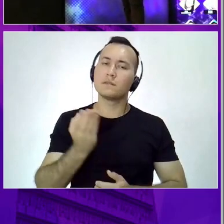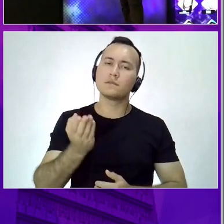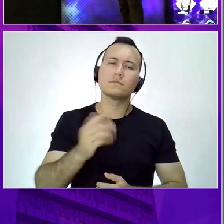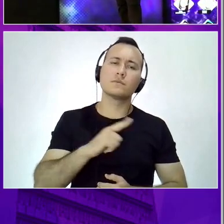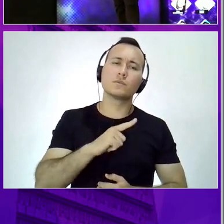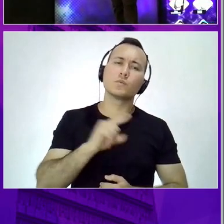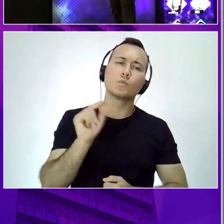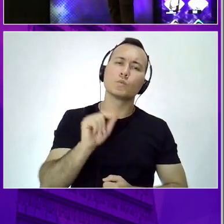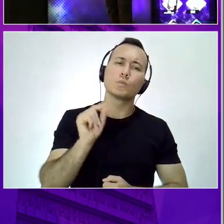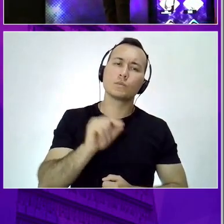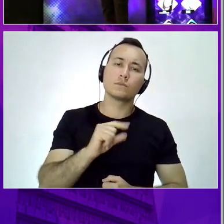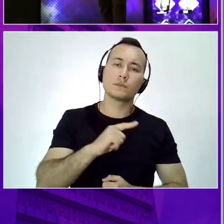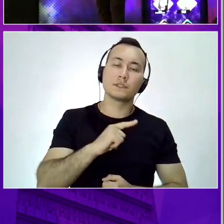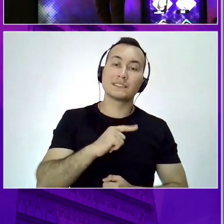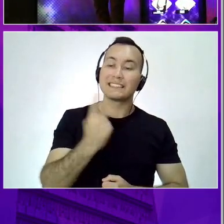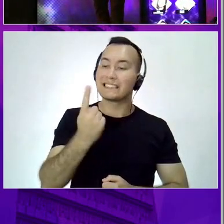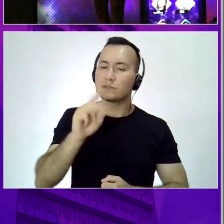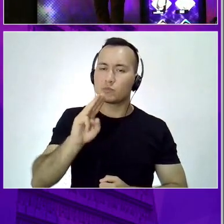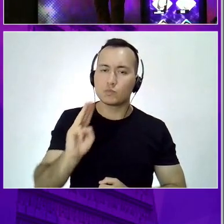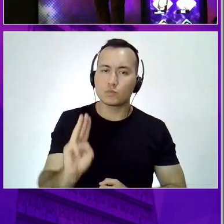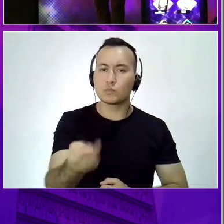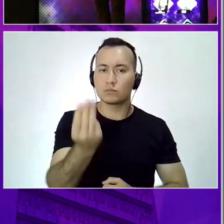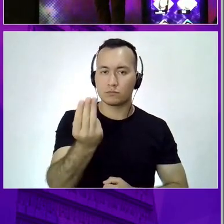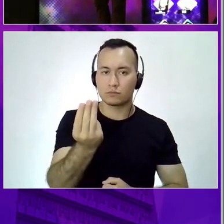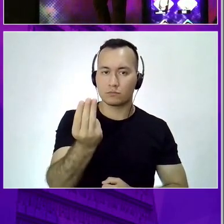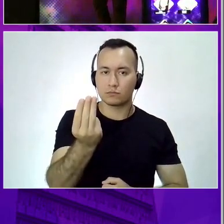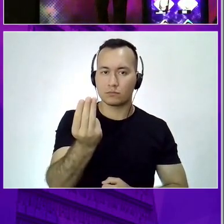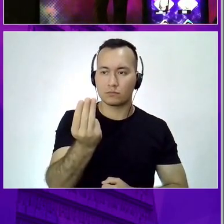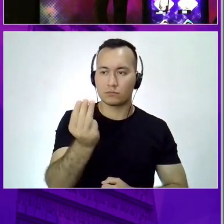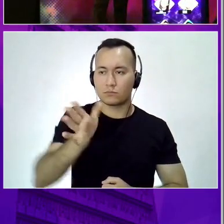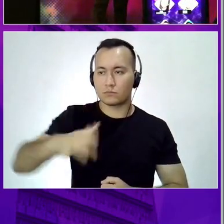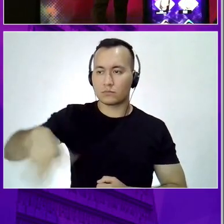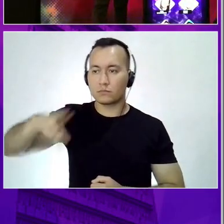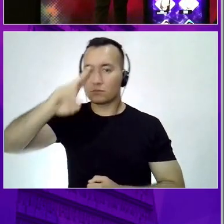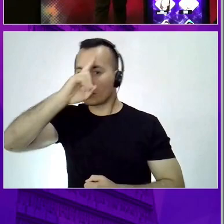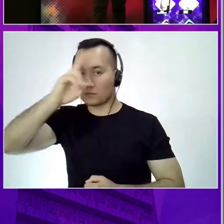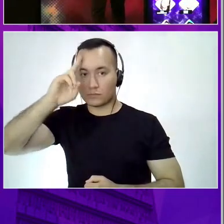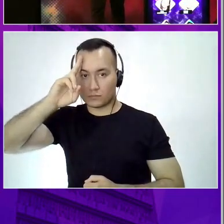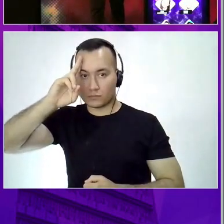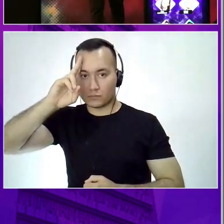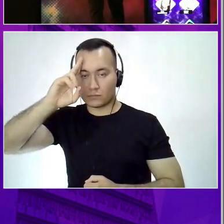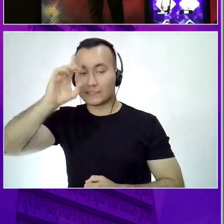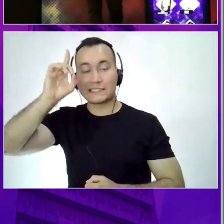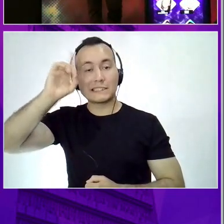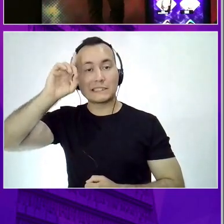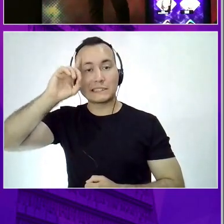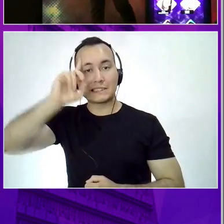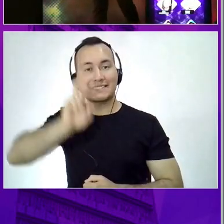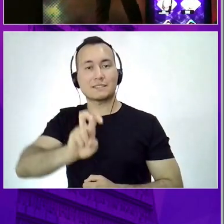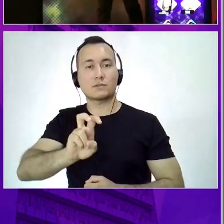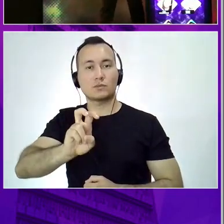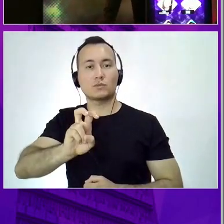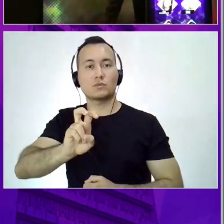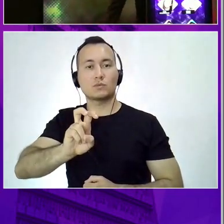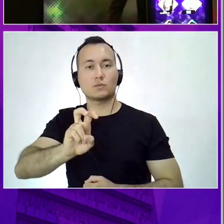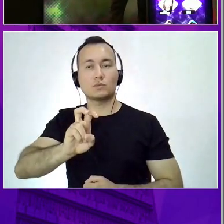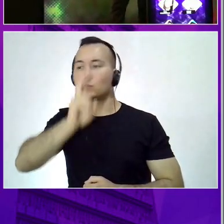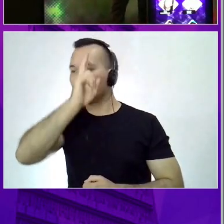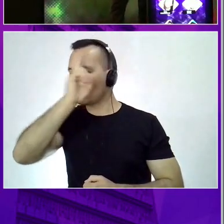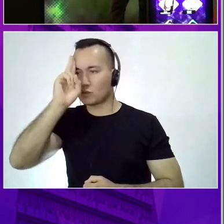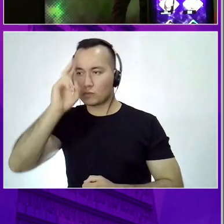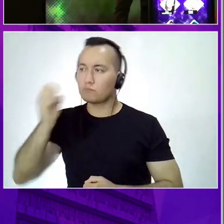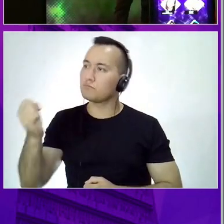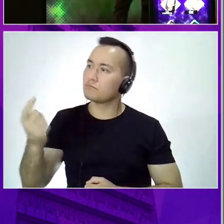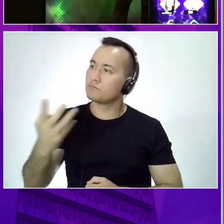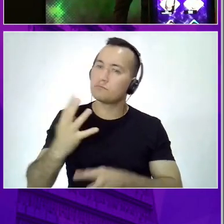mais de 1 milhão de usuários em 5 dias. E hoje são 180 milhões